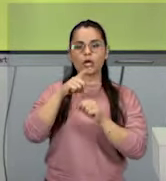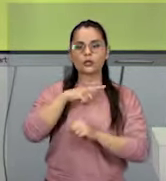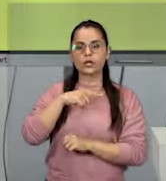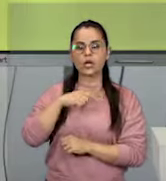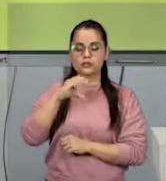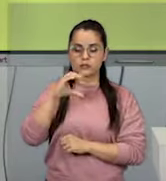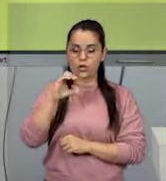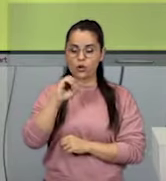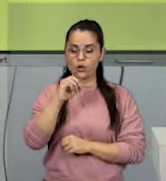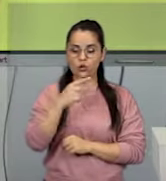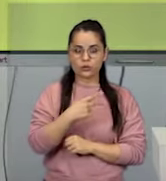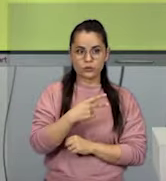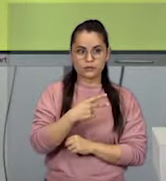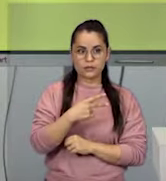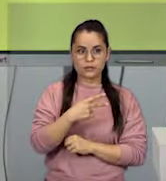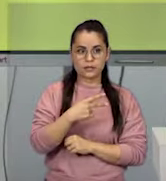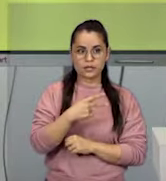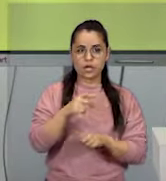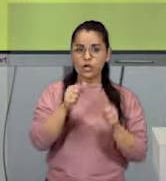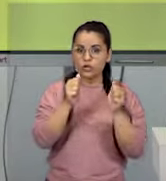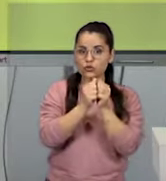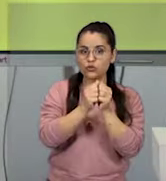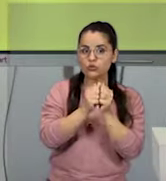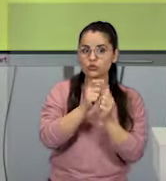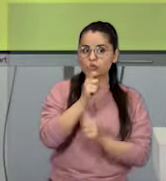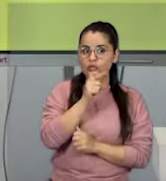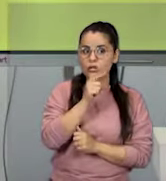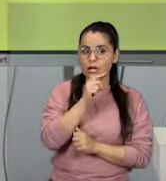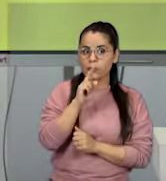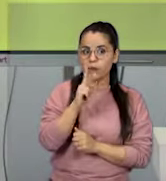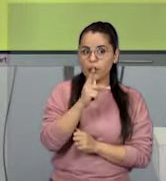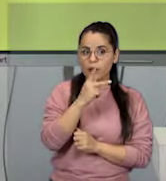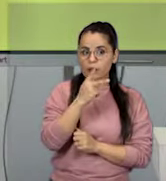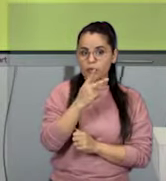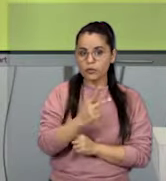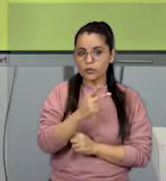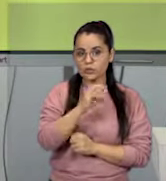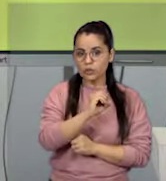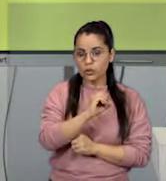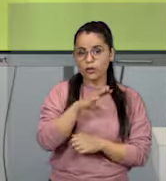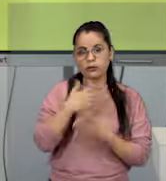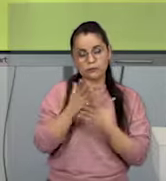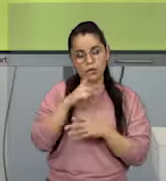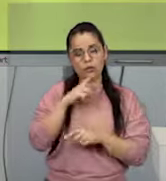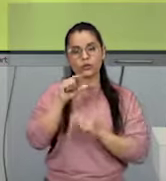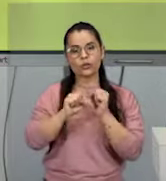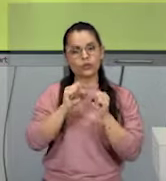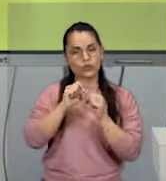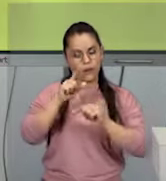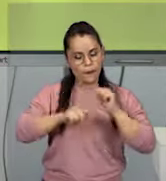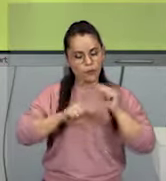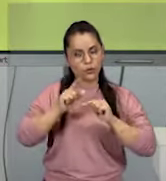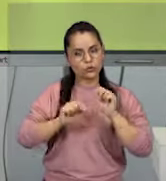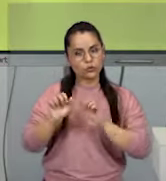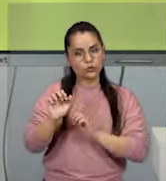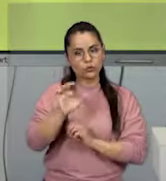CO2 e água Então guarde essa informação produto A combustão completa